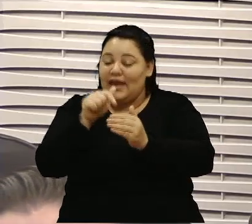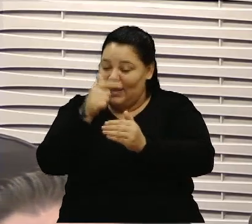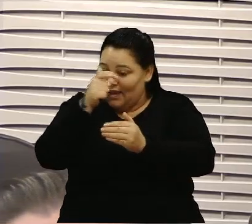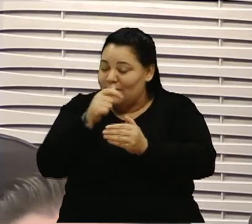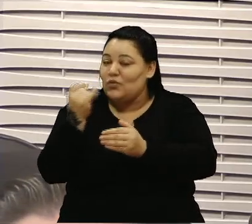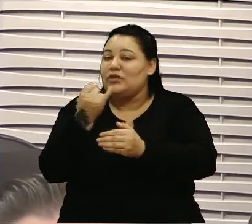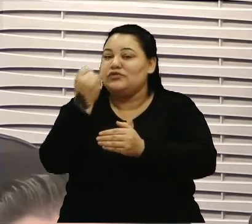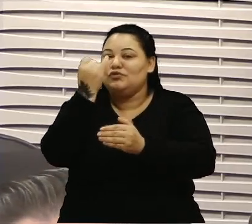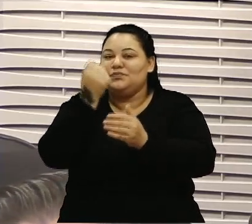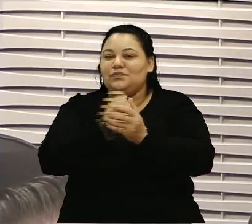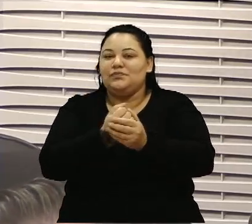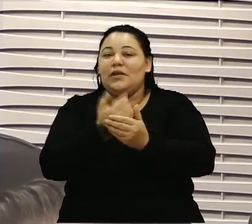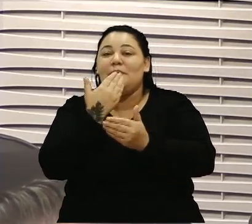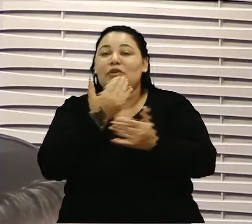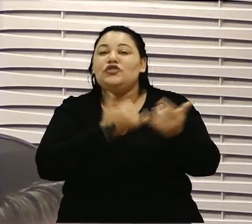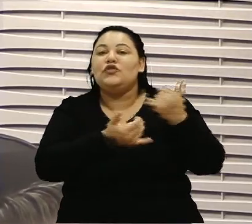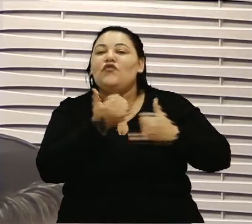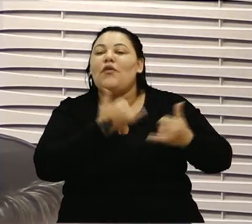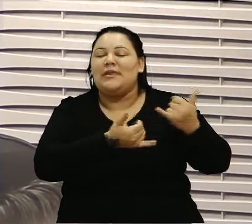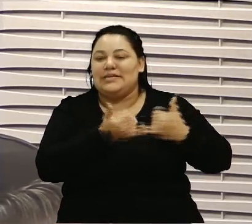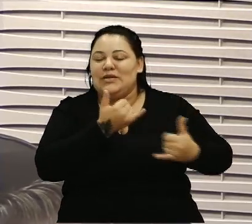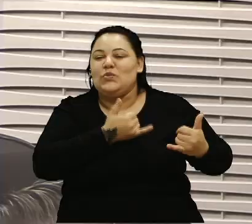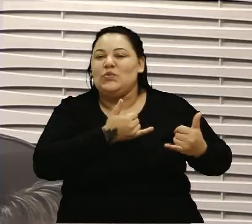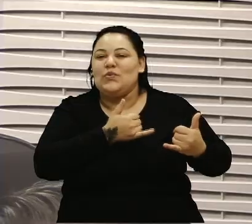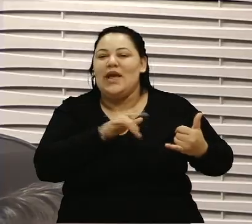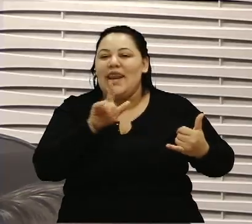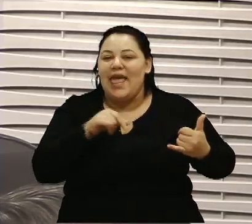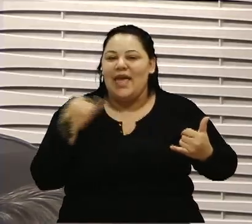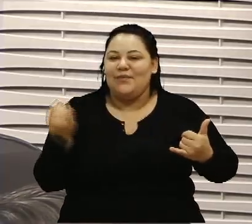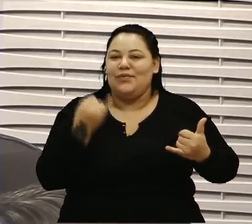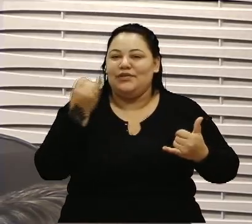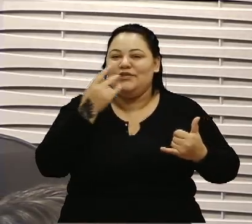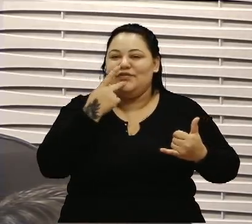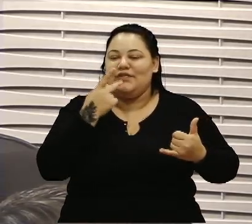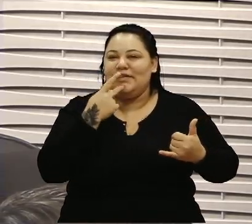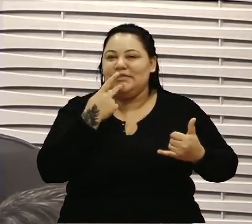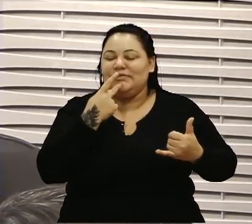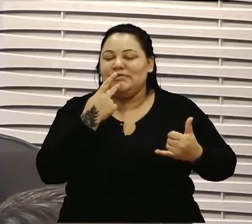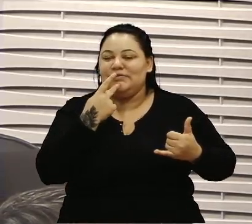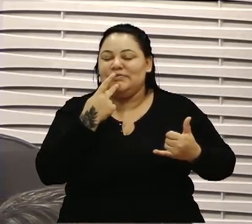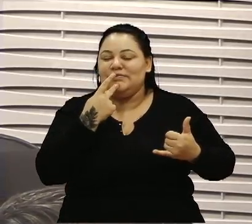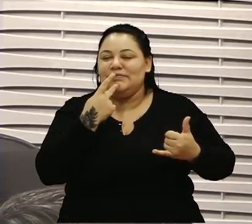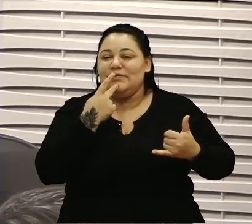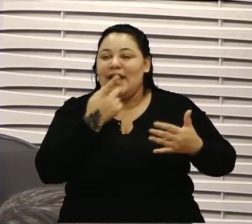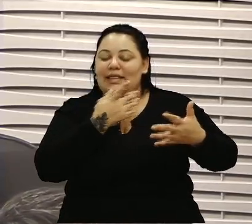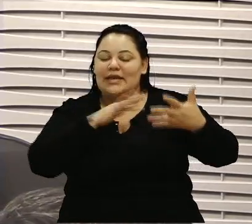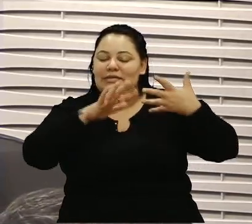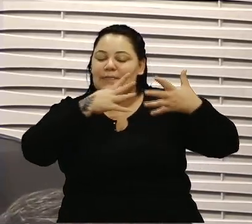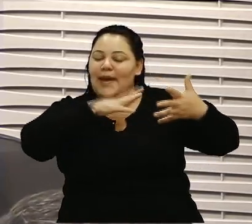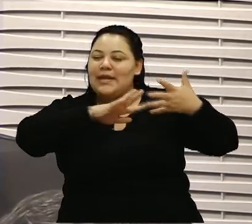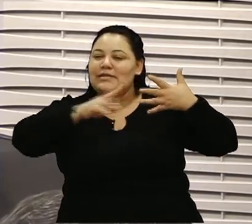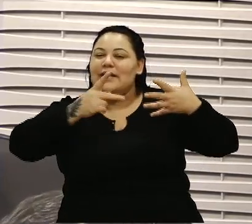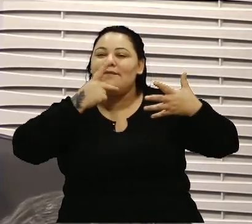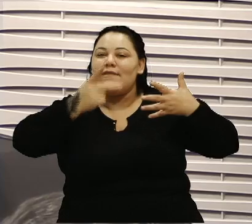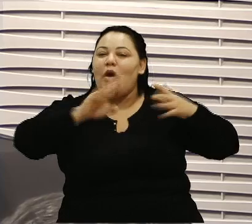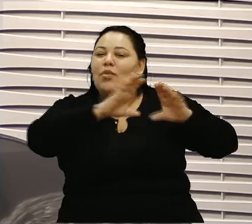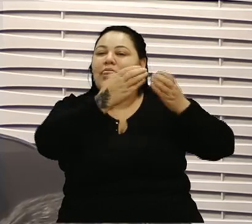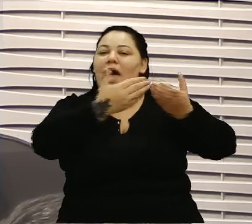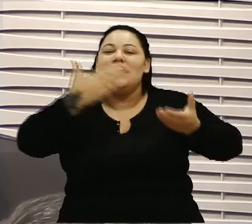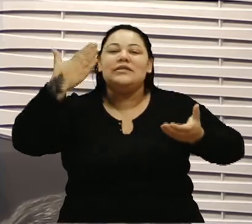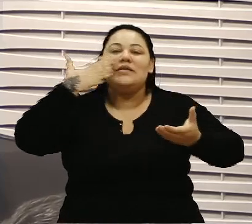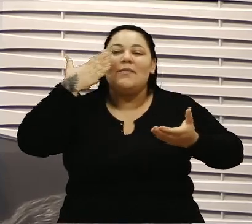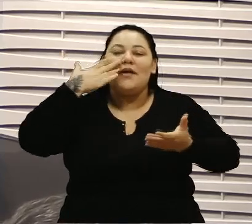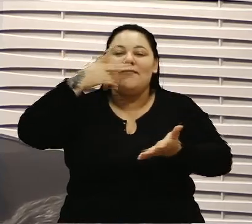pedido de informação ela é muito importante no quesito de transparência, mas também de um